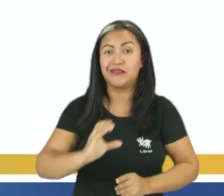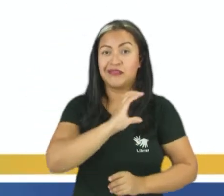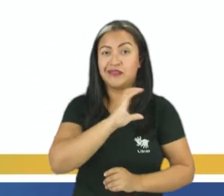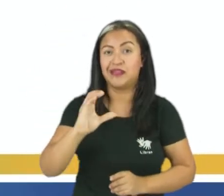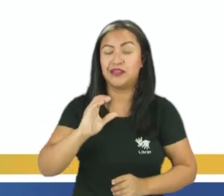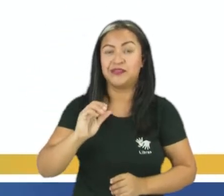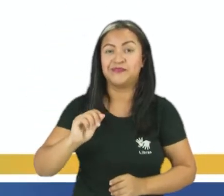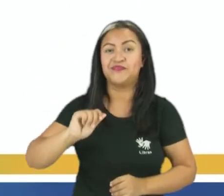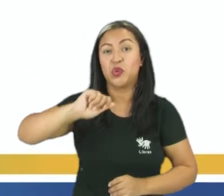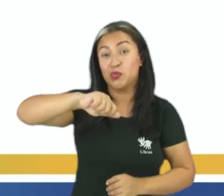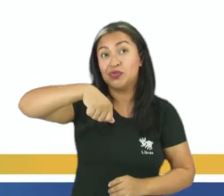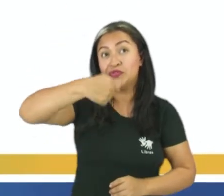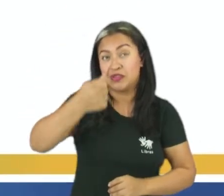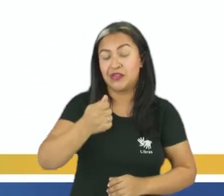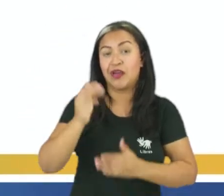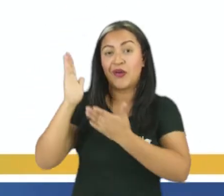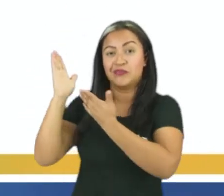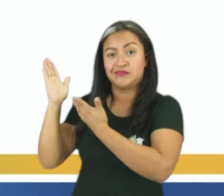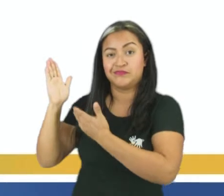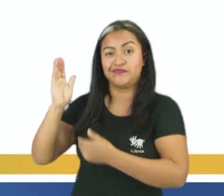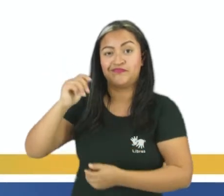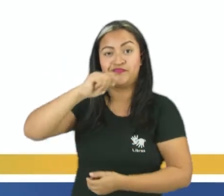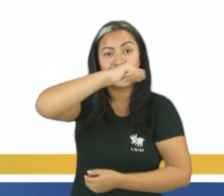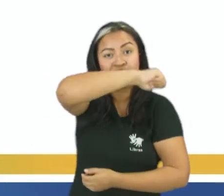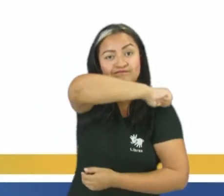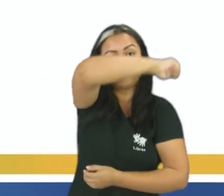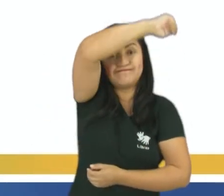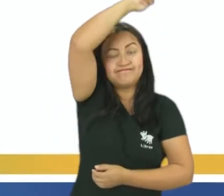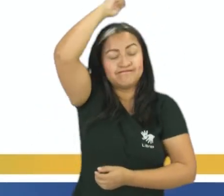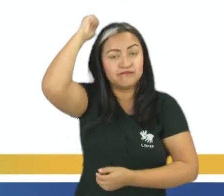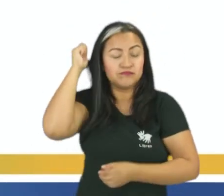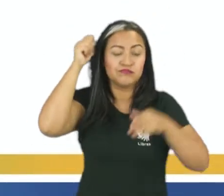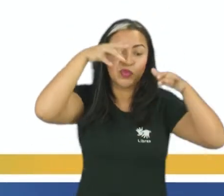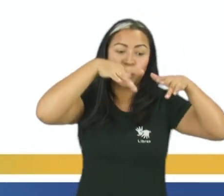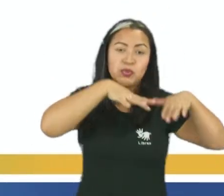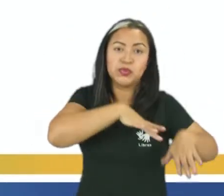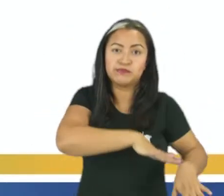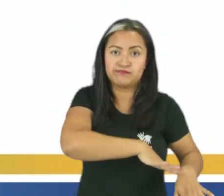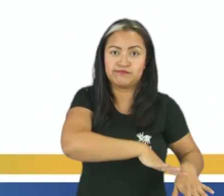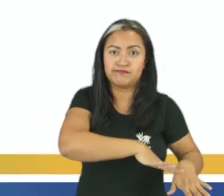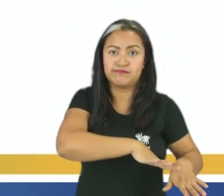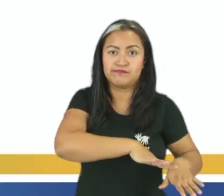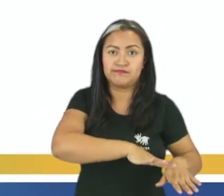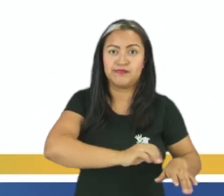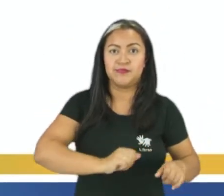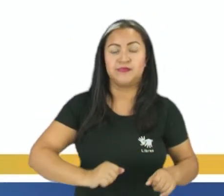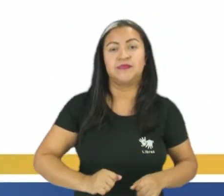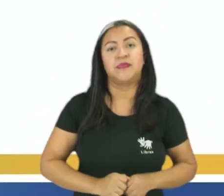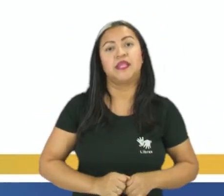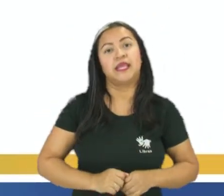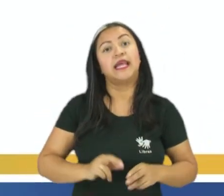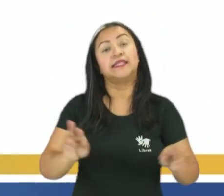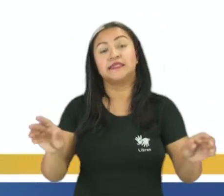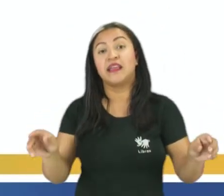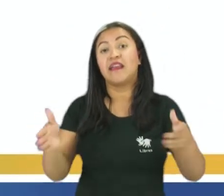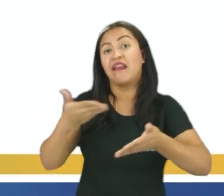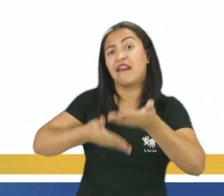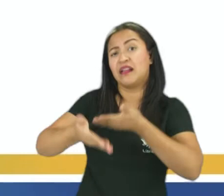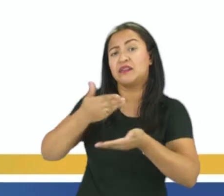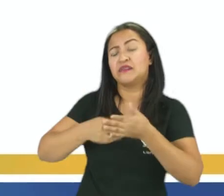né? Iemanjá, dependendo aí das questões, ela é relacionada a algumas santas católicas, tá, pessoal?